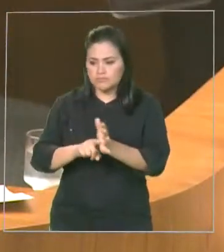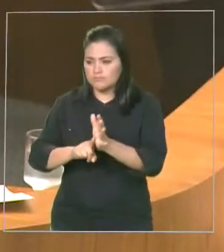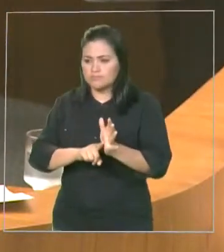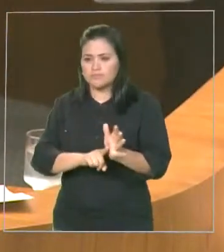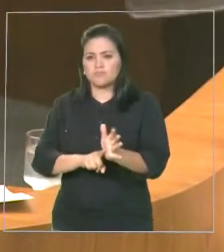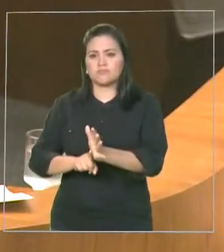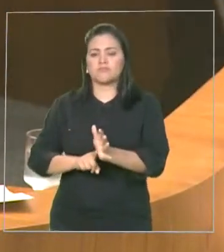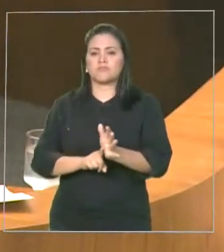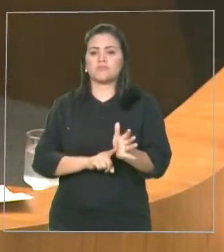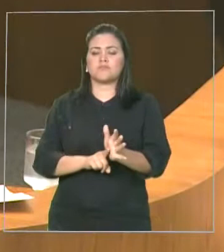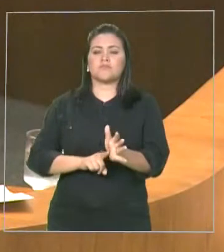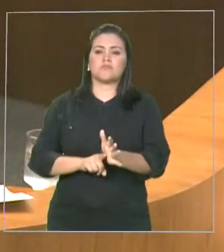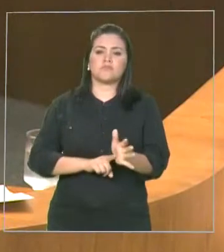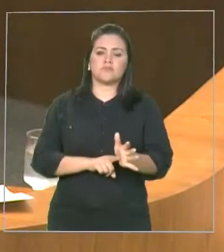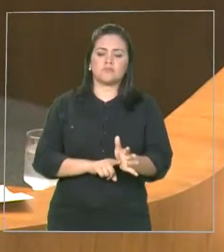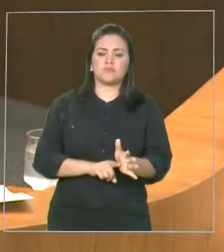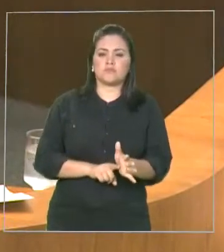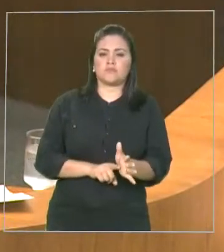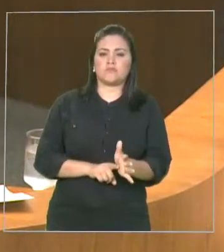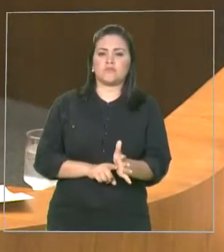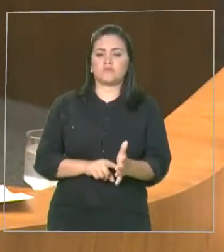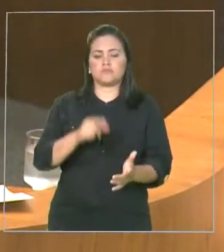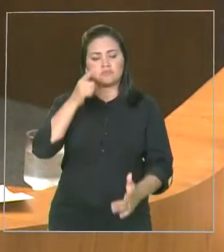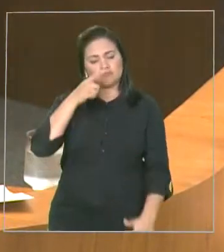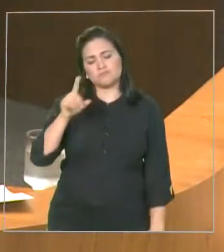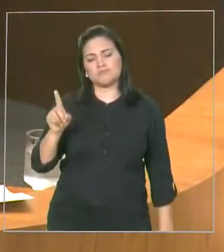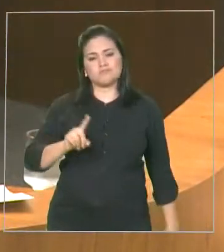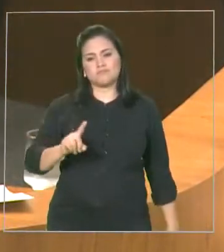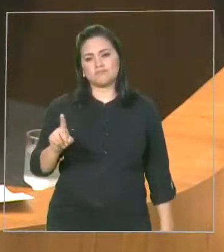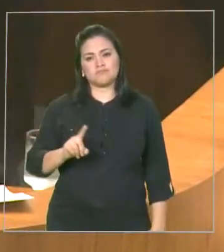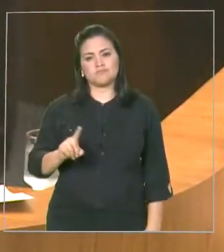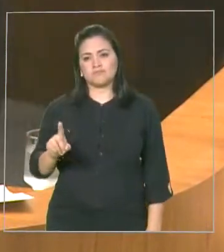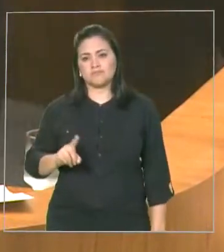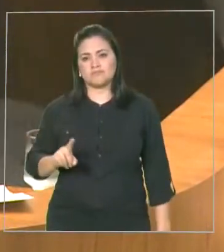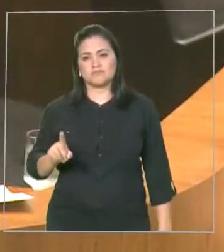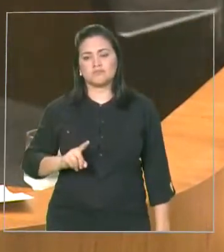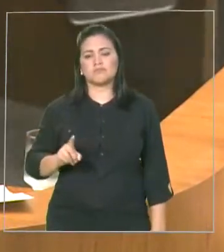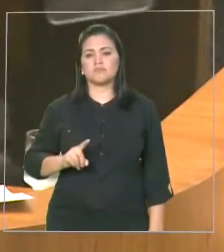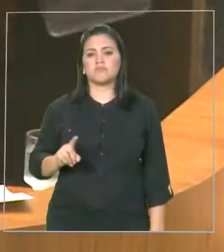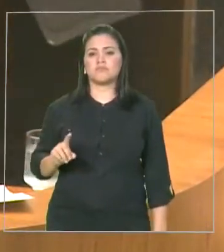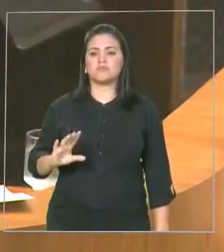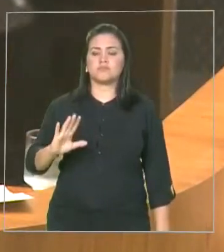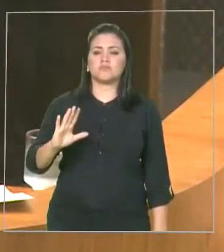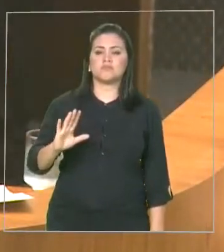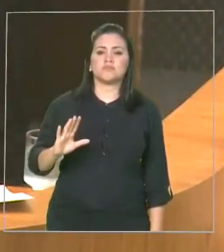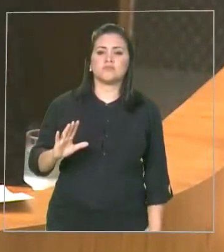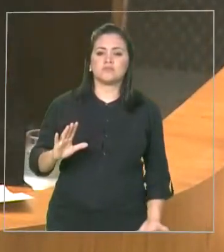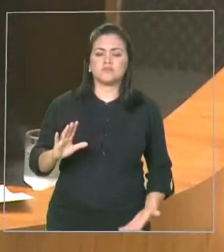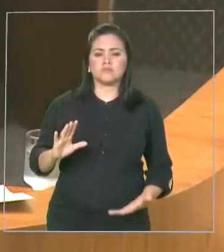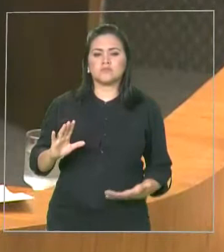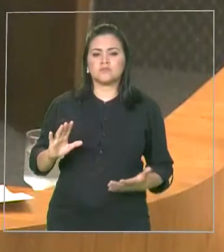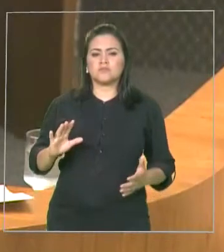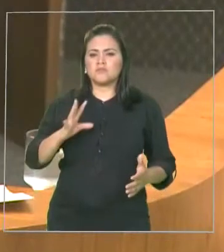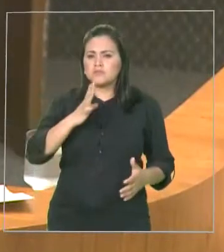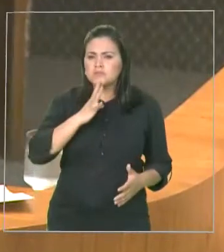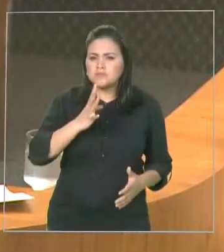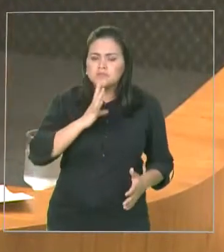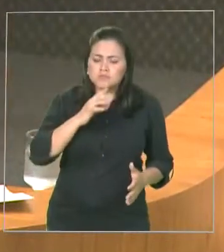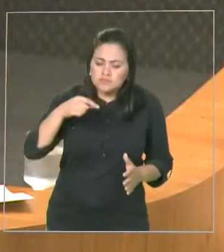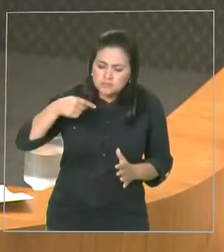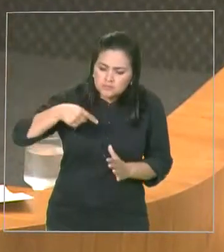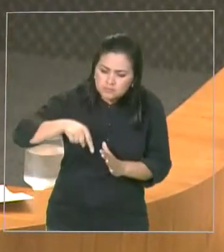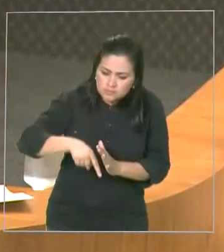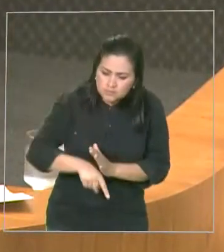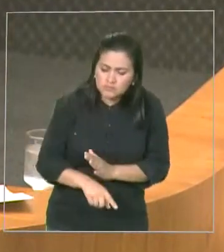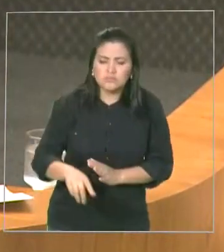Estado, não são suficientes para que possa ser feita uma radiografia profunda e